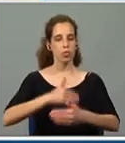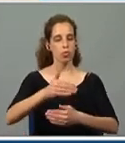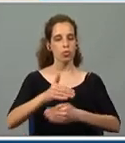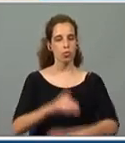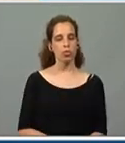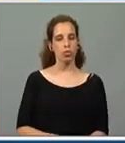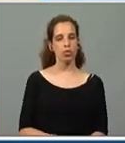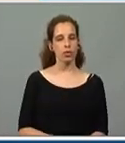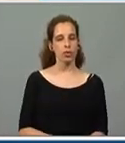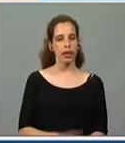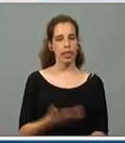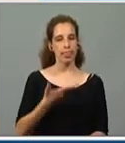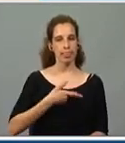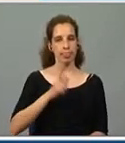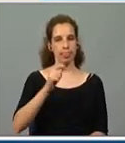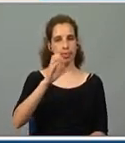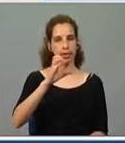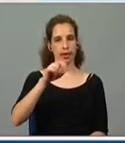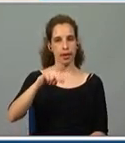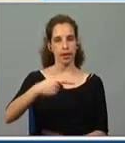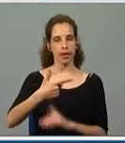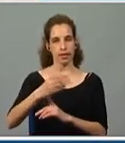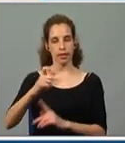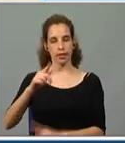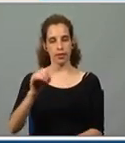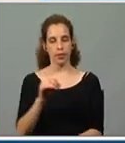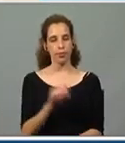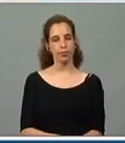é chamado decantação. Vamos então